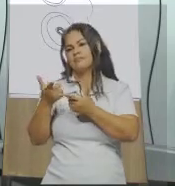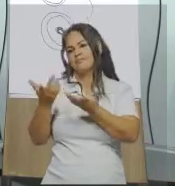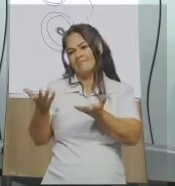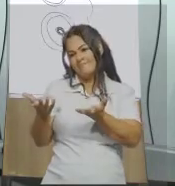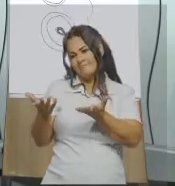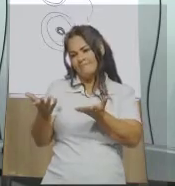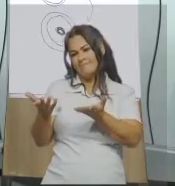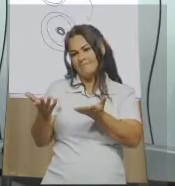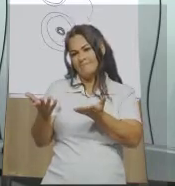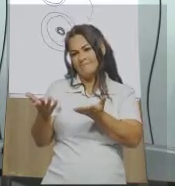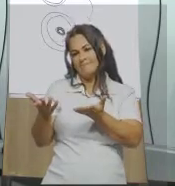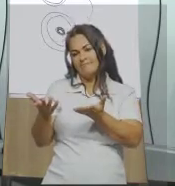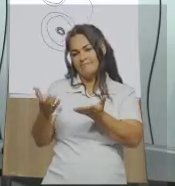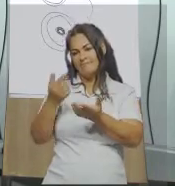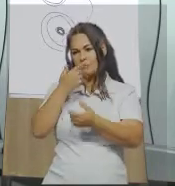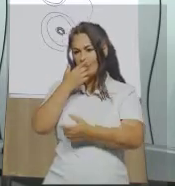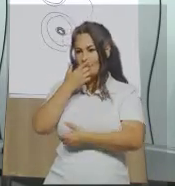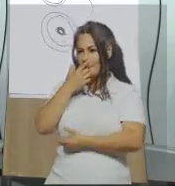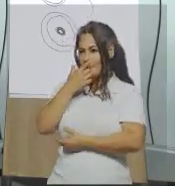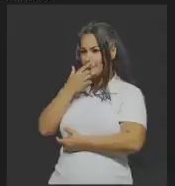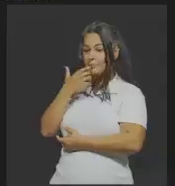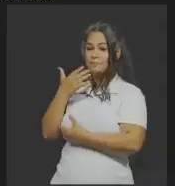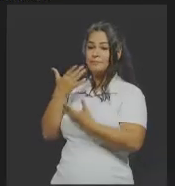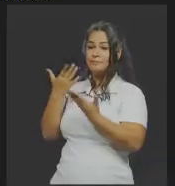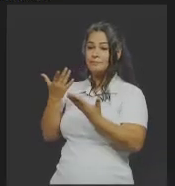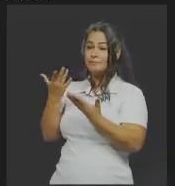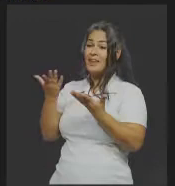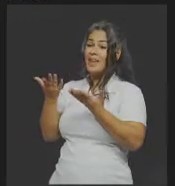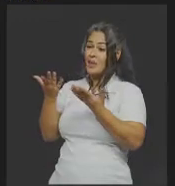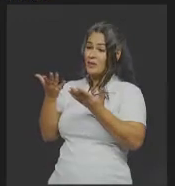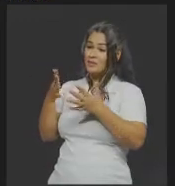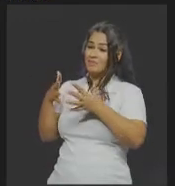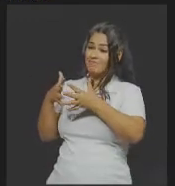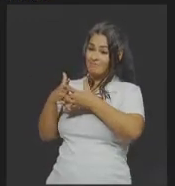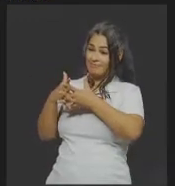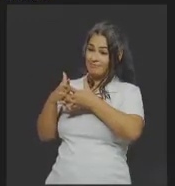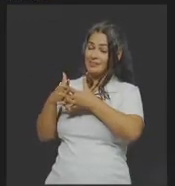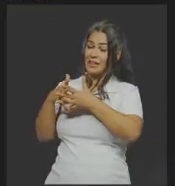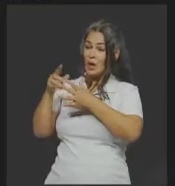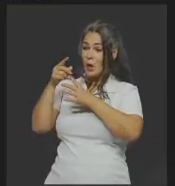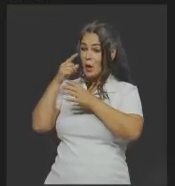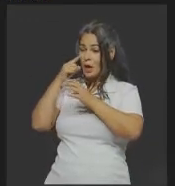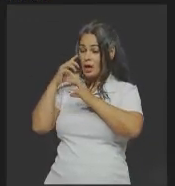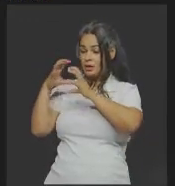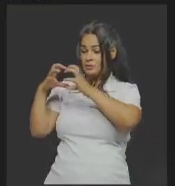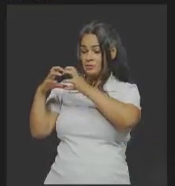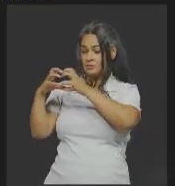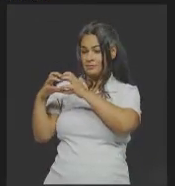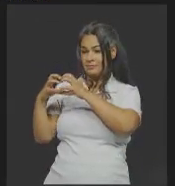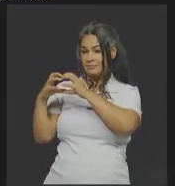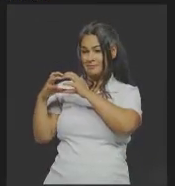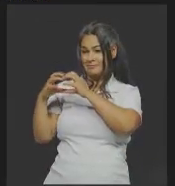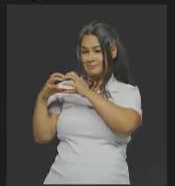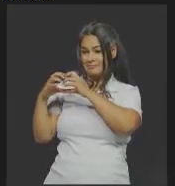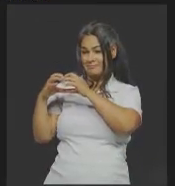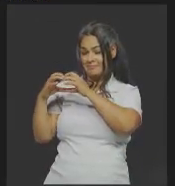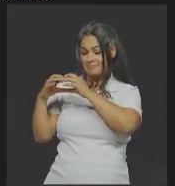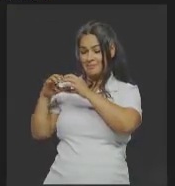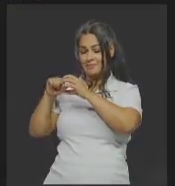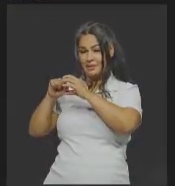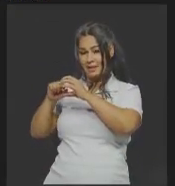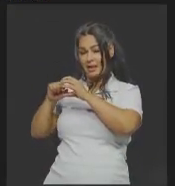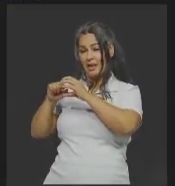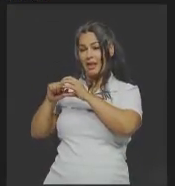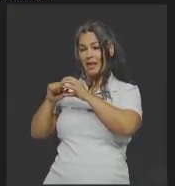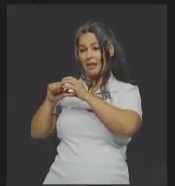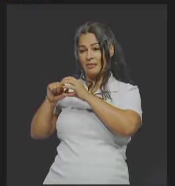Finalmente, a hipófise aqui ela é um pouco mais complexa. Vamos falar sobre ela. É uma glândula